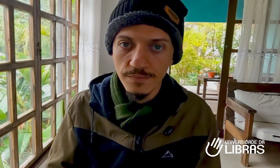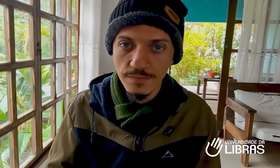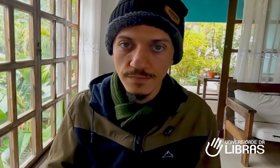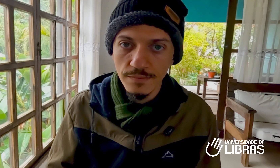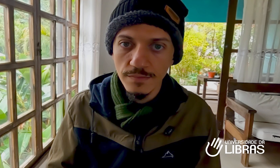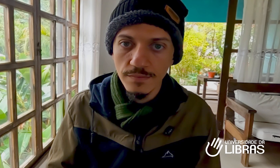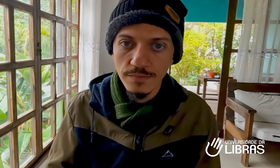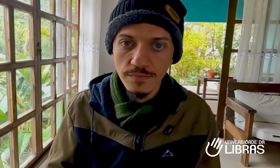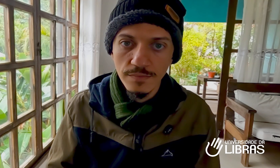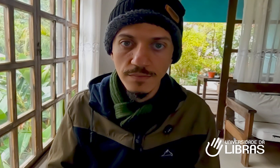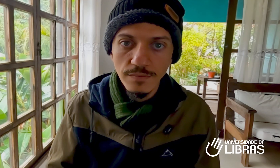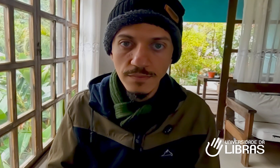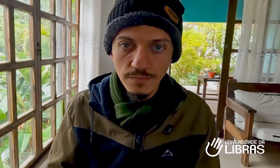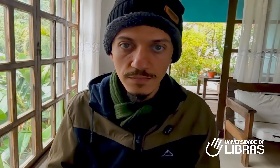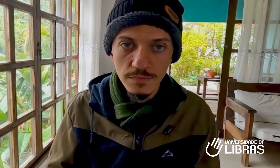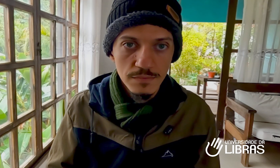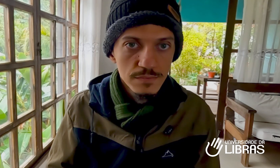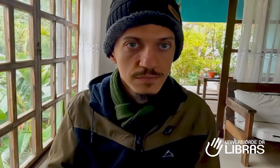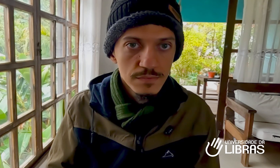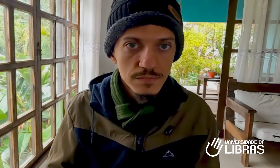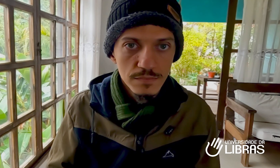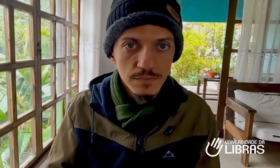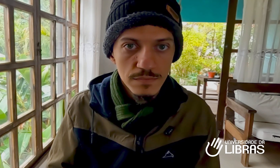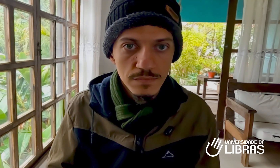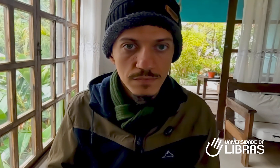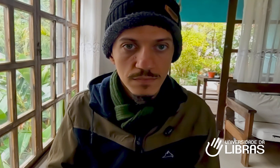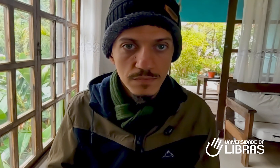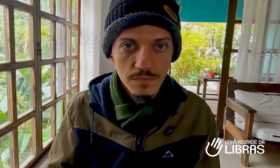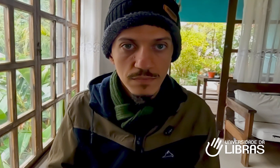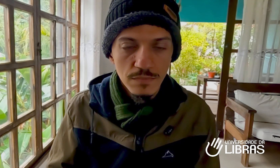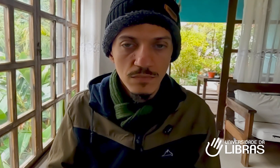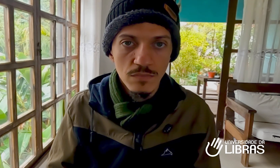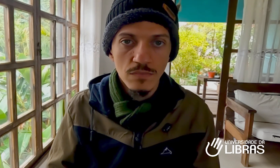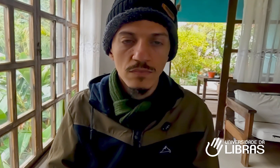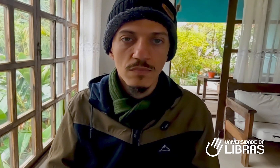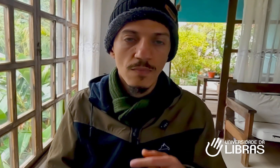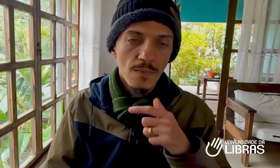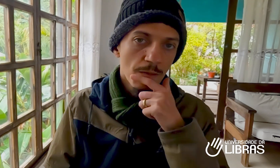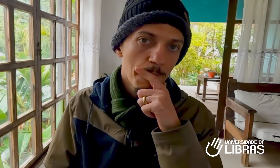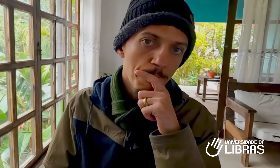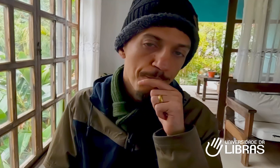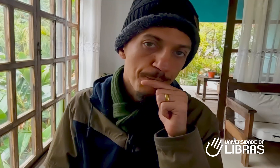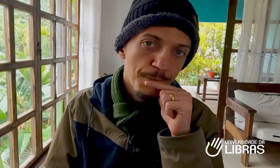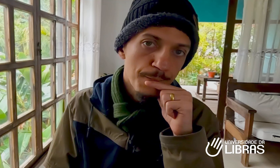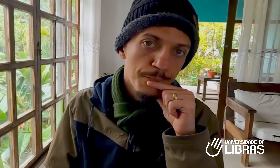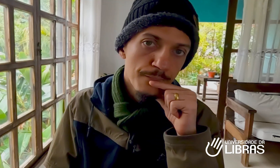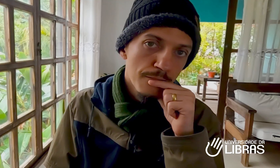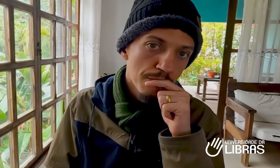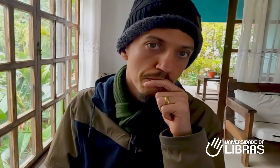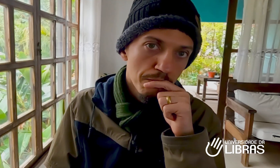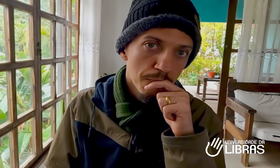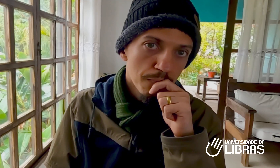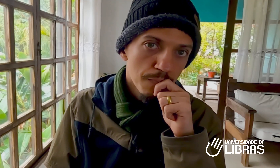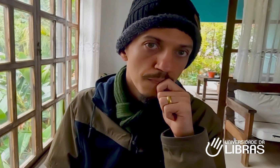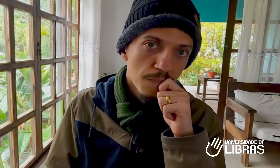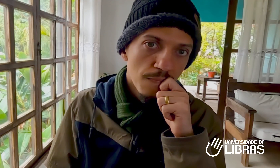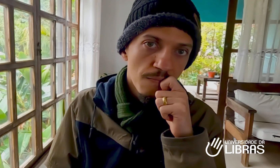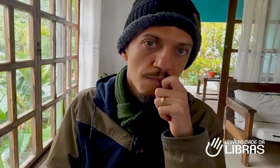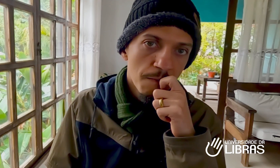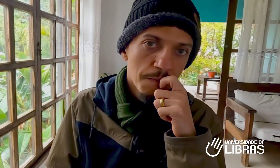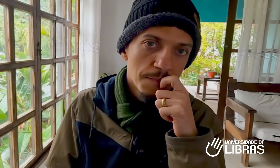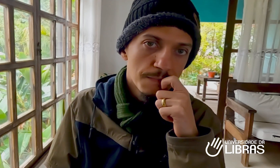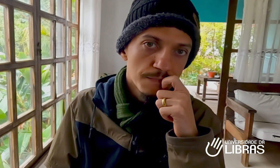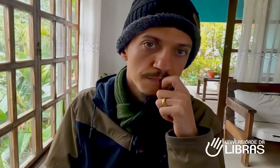E de que maneira o domínio da Libras, através do método Fluente em Libras, influenciou para que os alunos